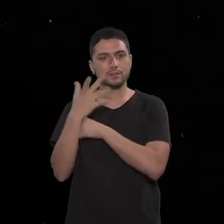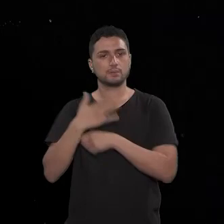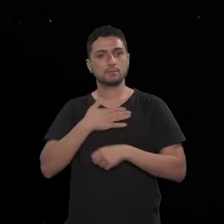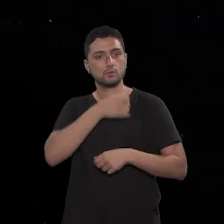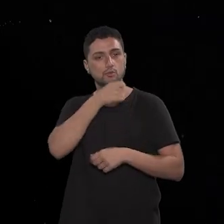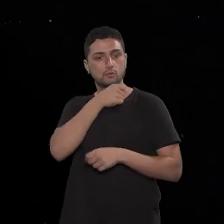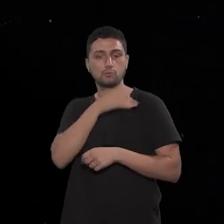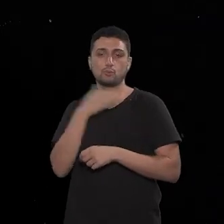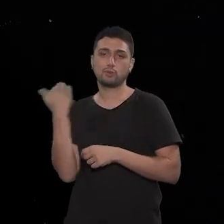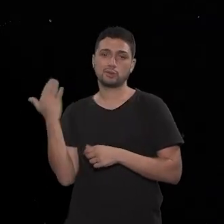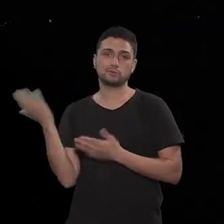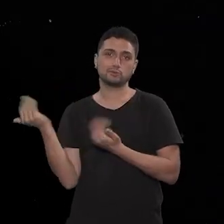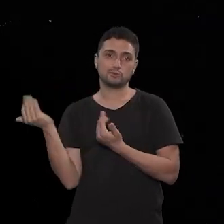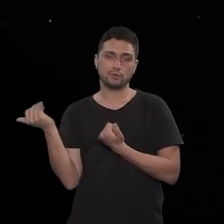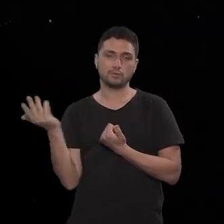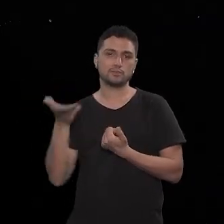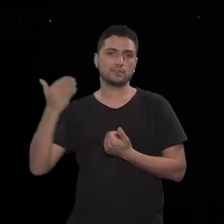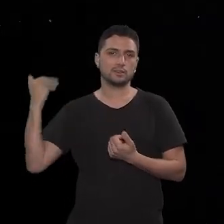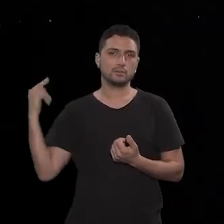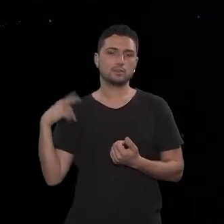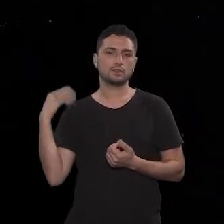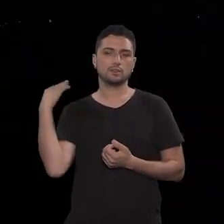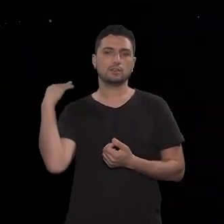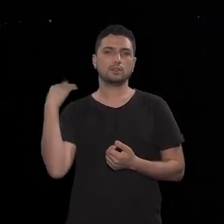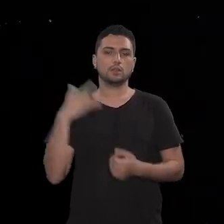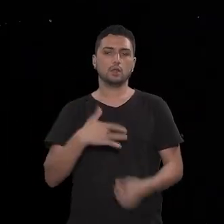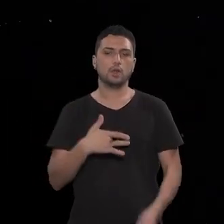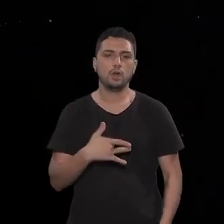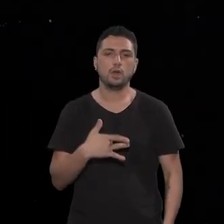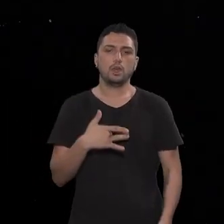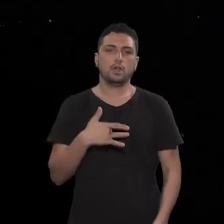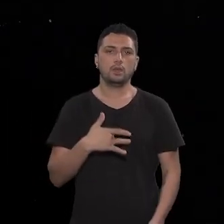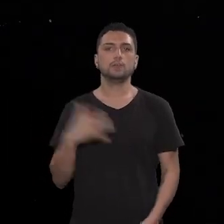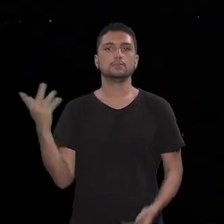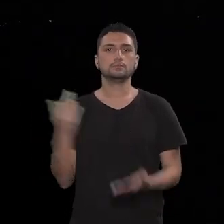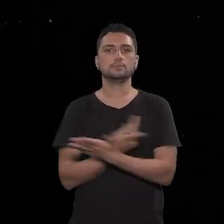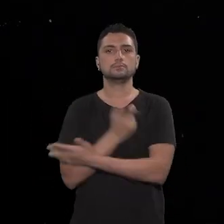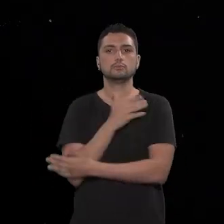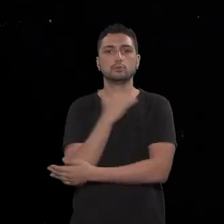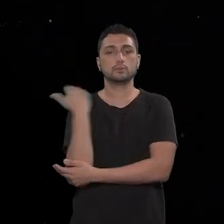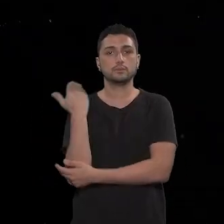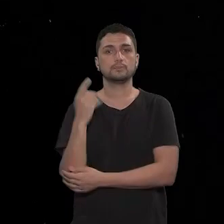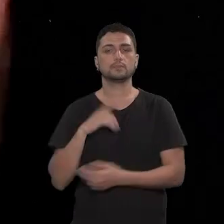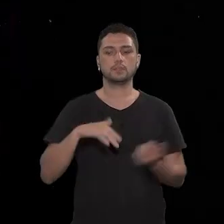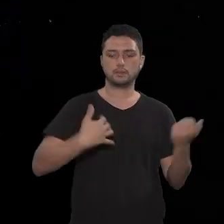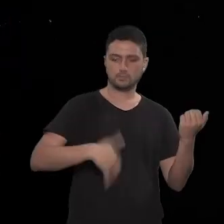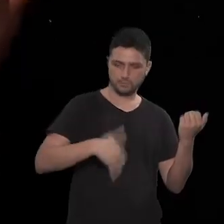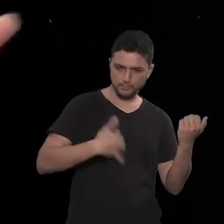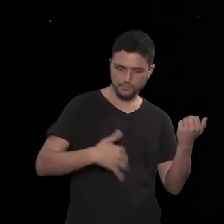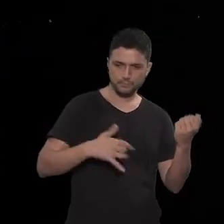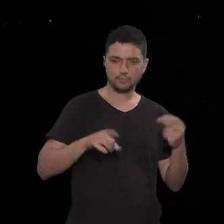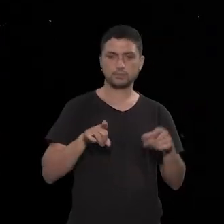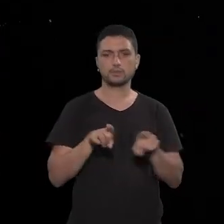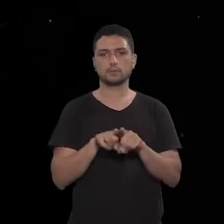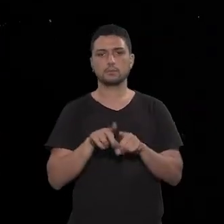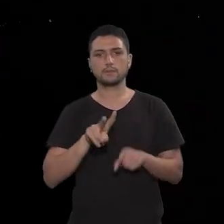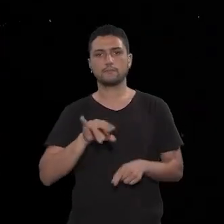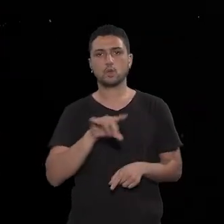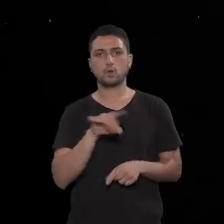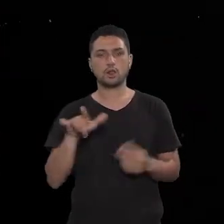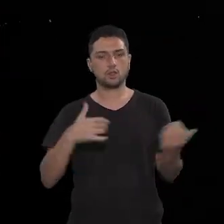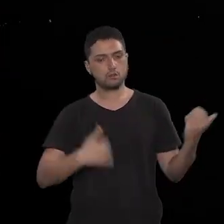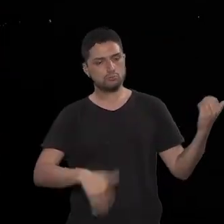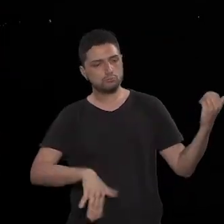e meu pai conta que meu avô morreu muito jovem, né, na época de tuberculose, e tocava bandolim, cavaquinho,